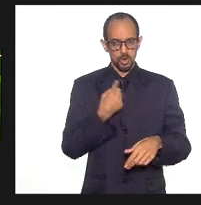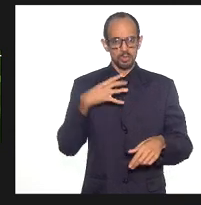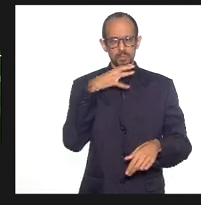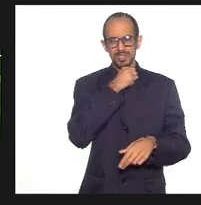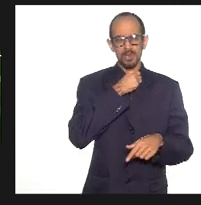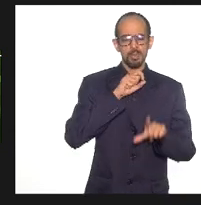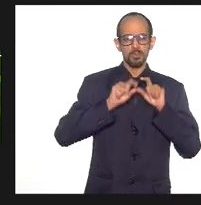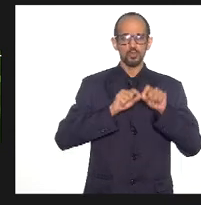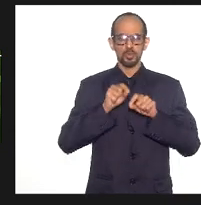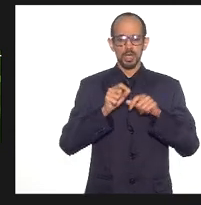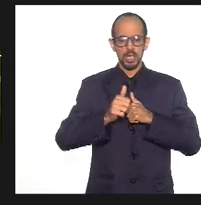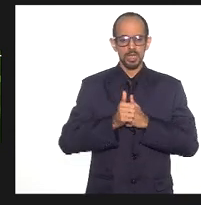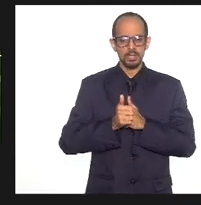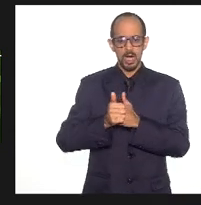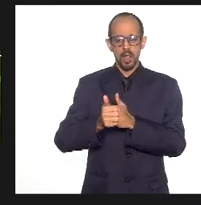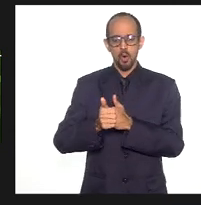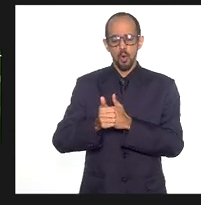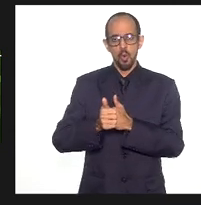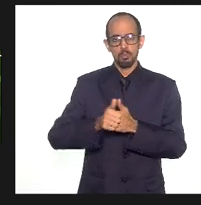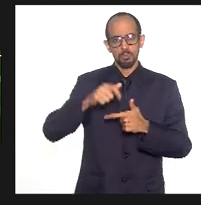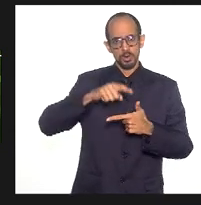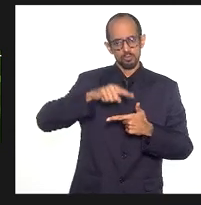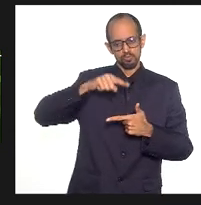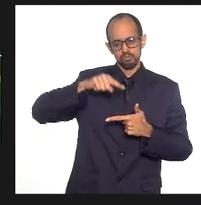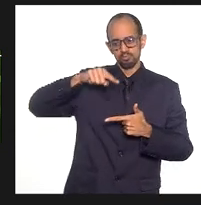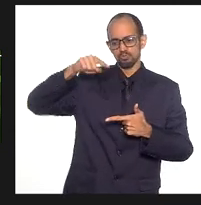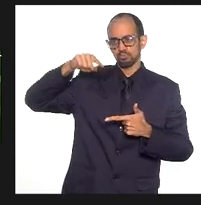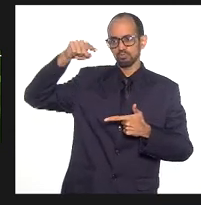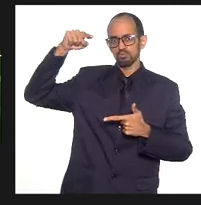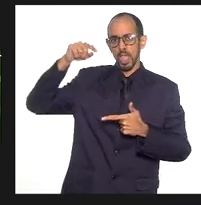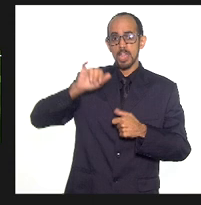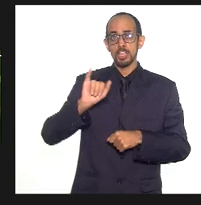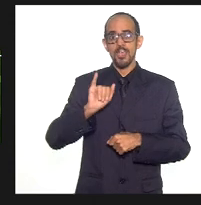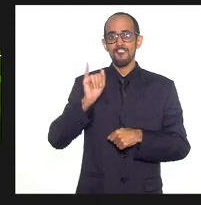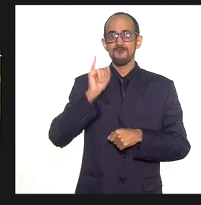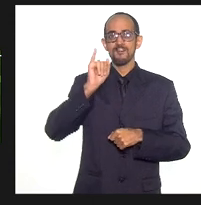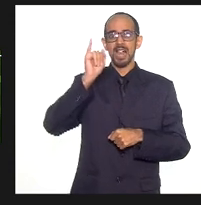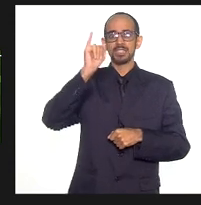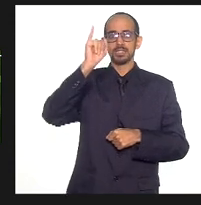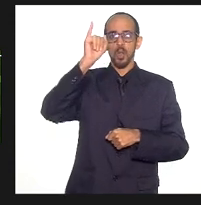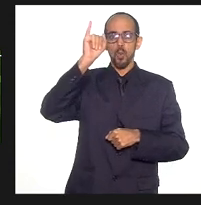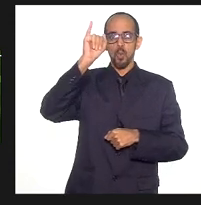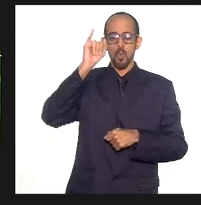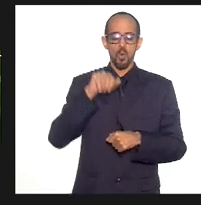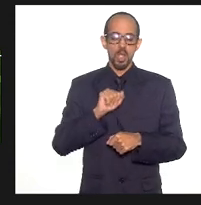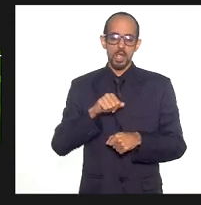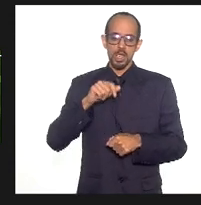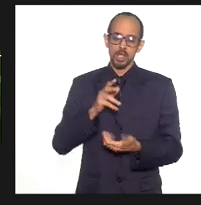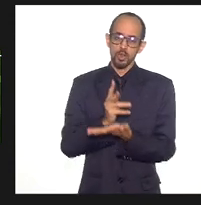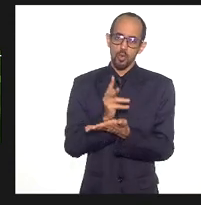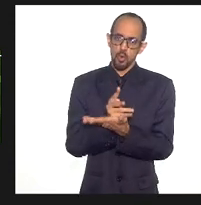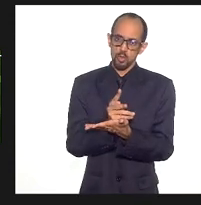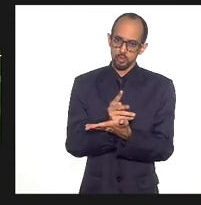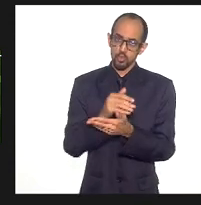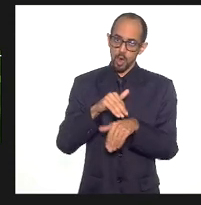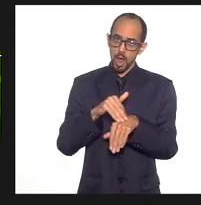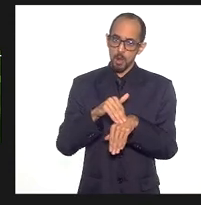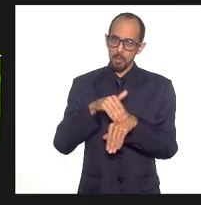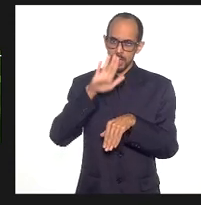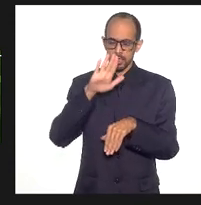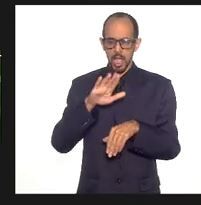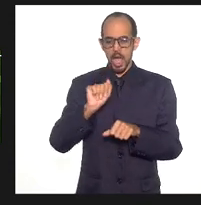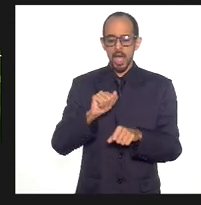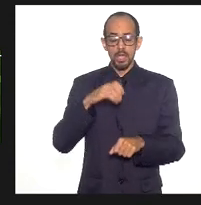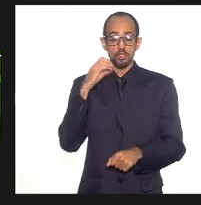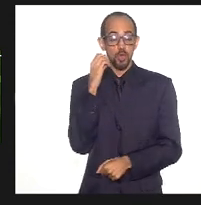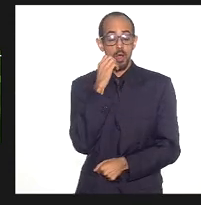eles acompanham uma tendência inflacionária, ou seja, o gasto sempre tende a subir, por óbvio, em